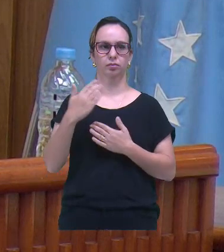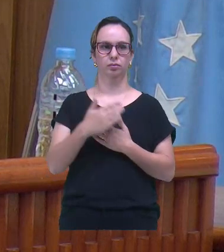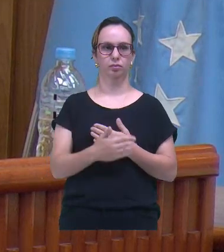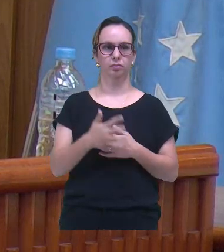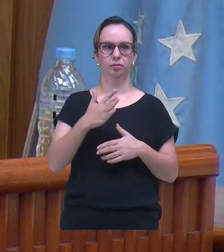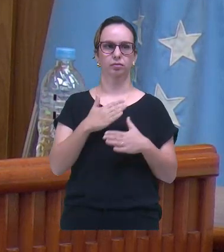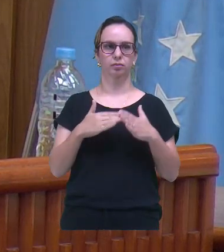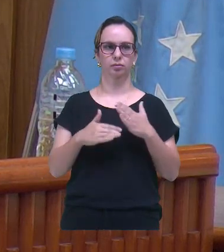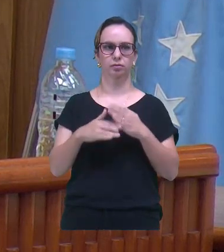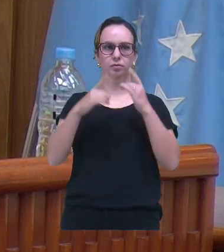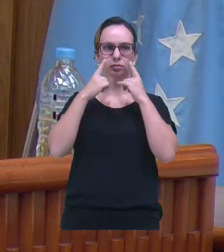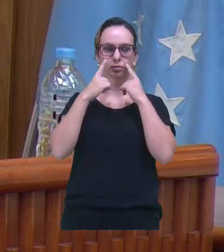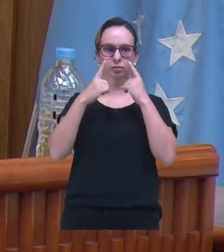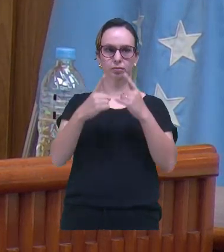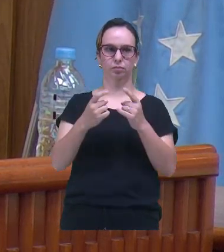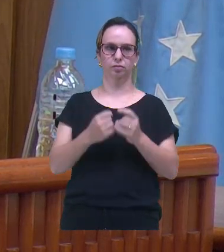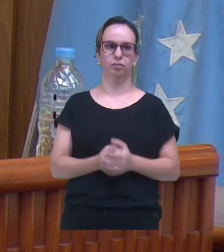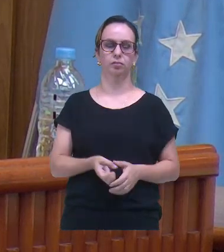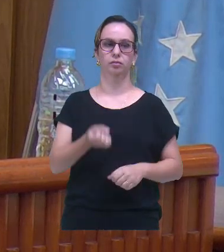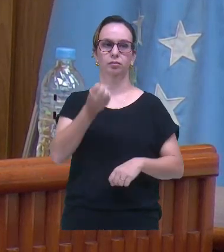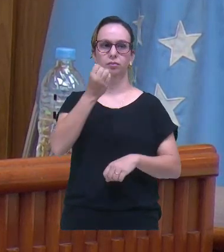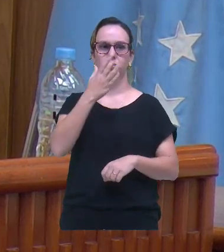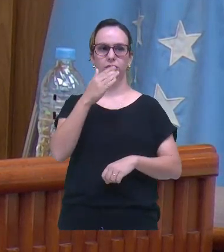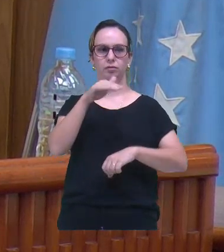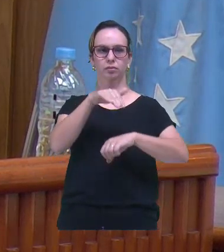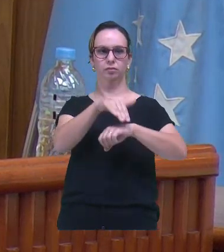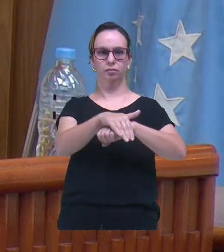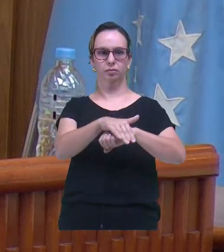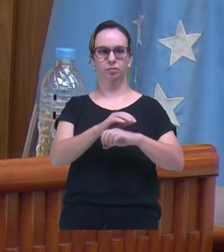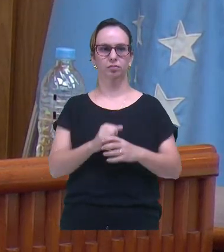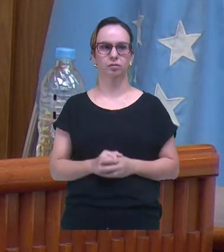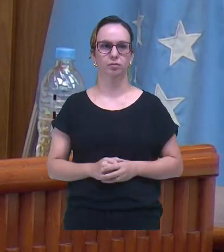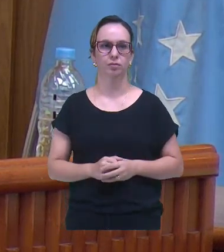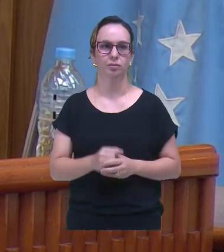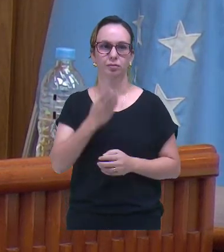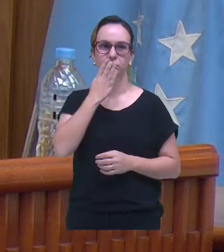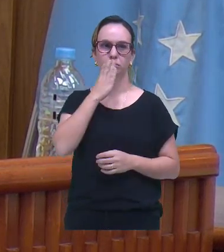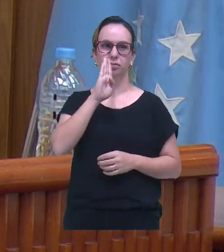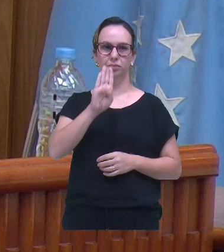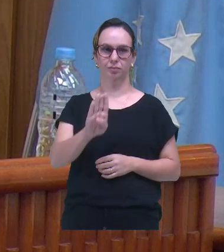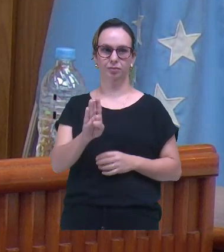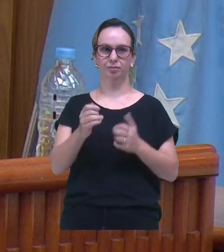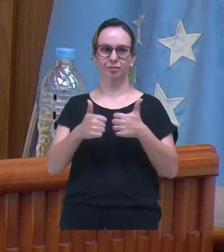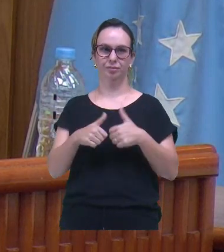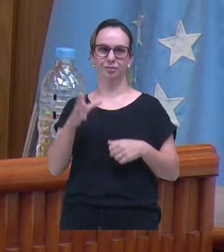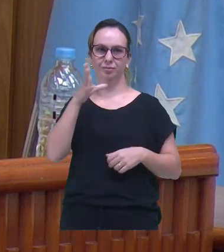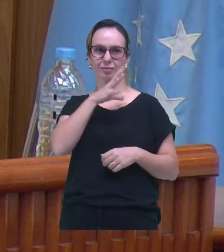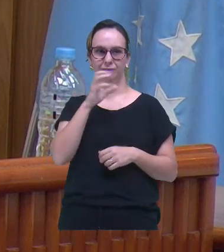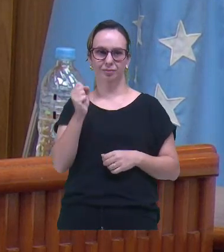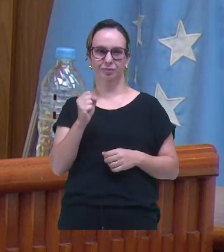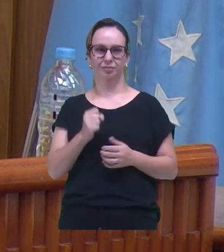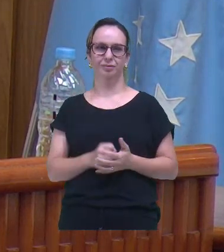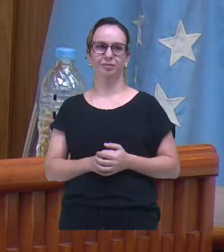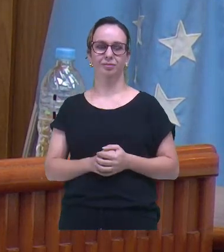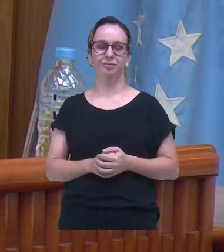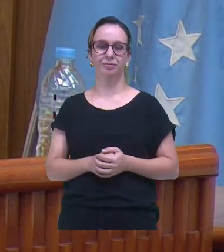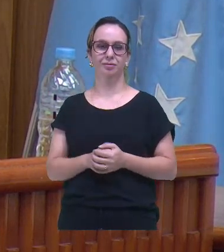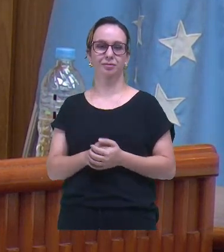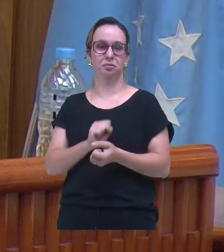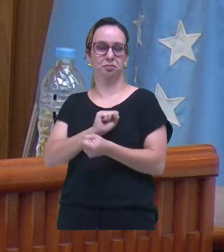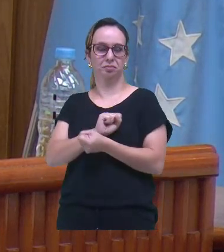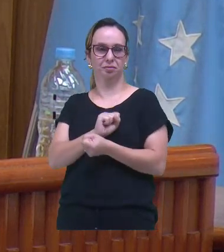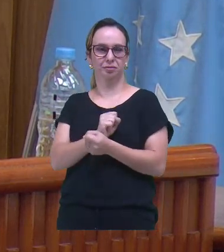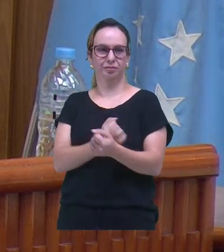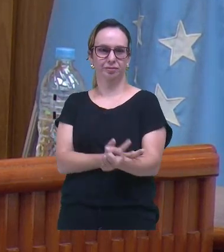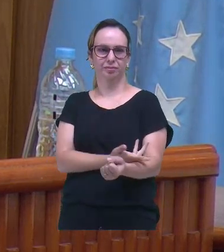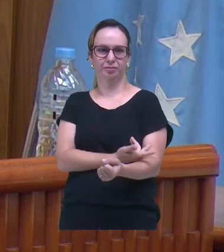que nos assistem, boa noite. Prometo ser breve e não me emocionar mais do que já me emocionei. É